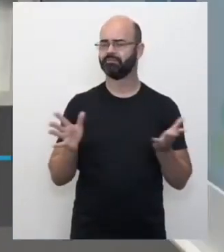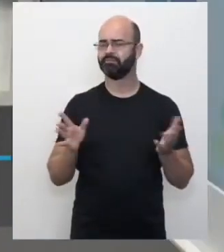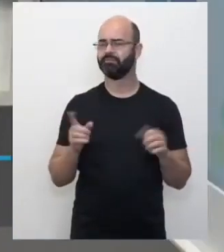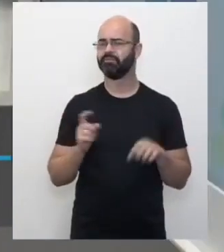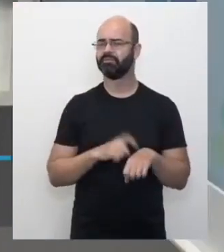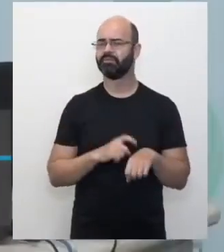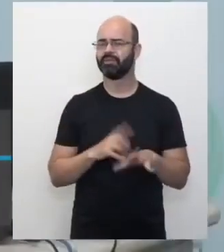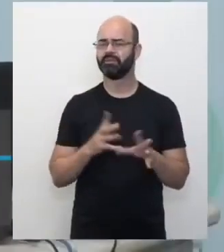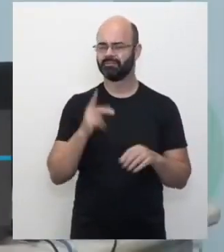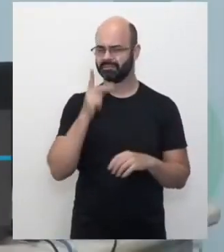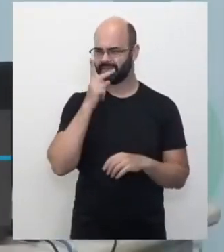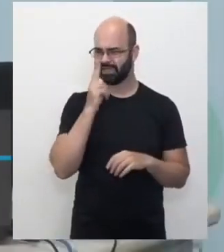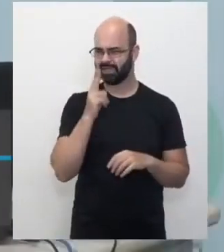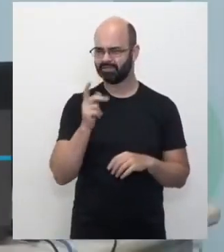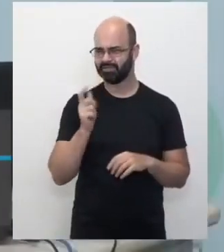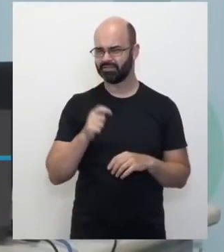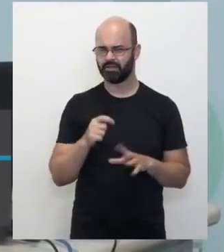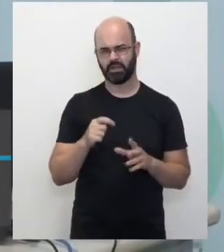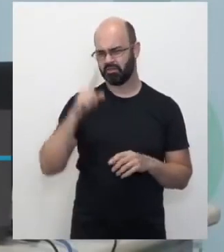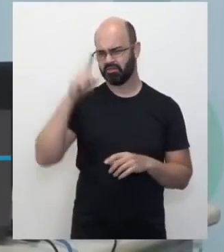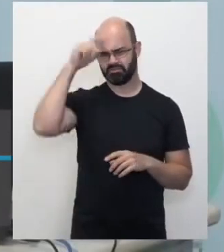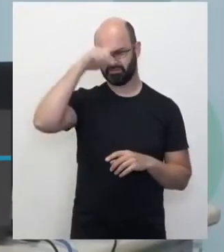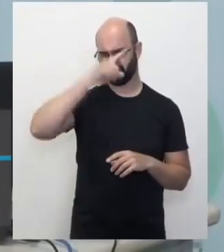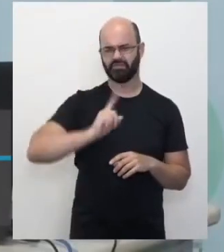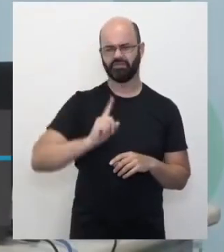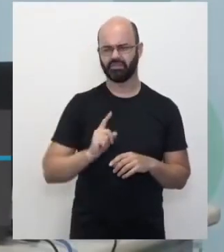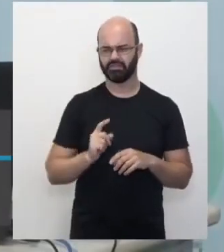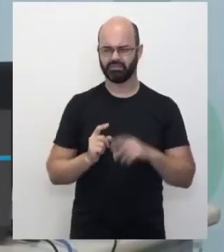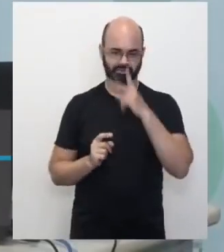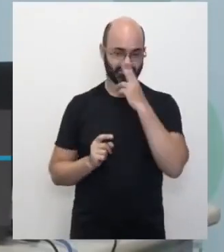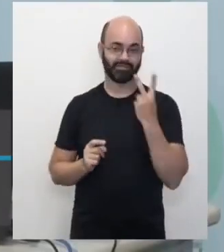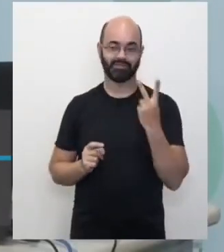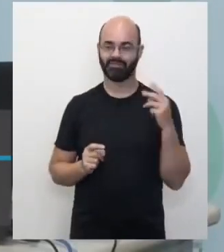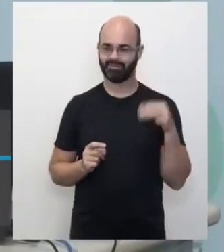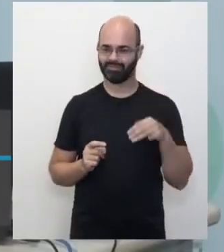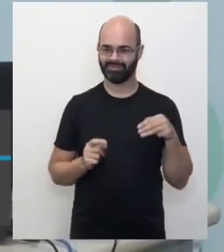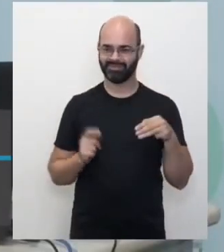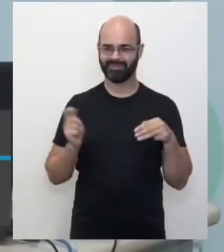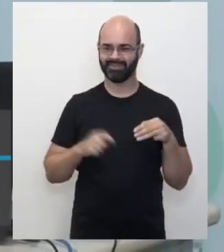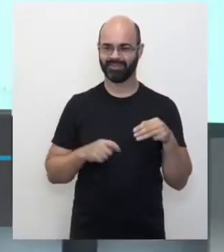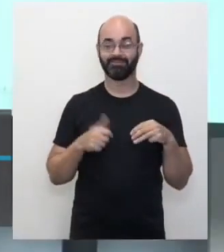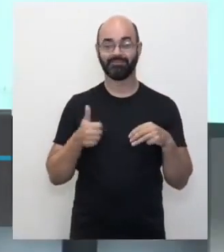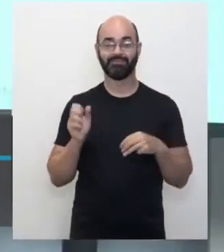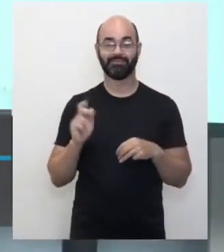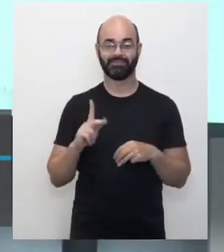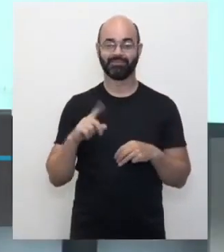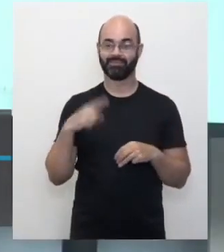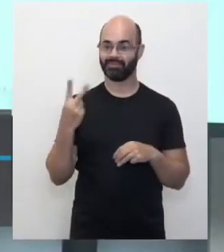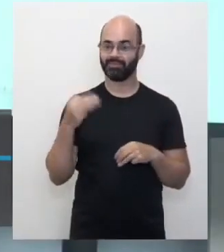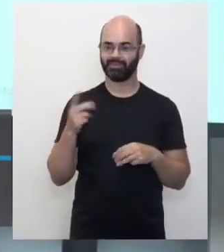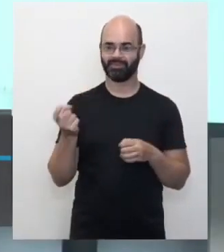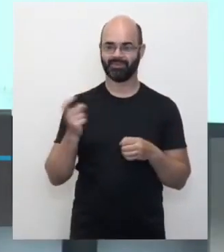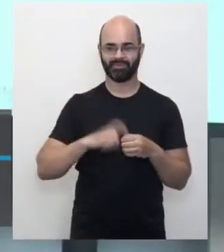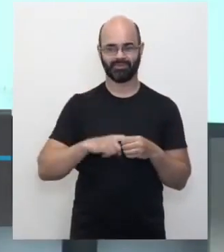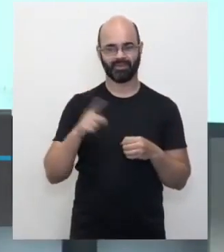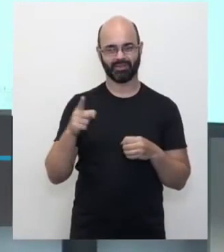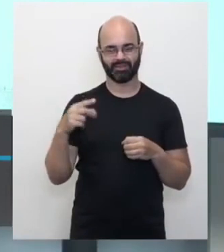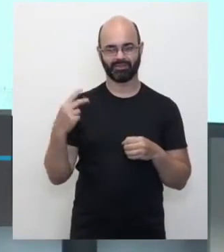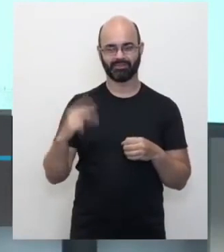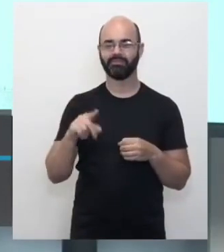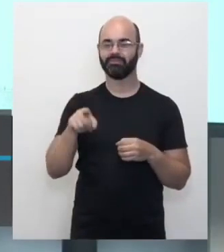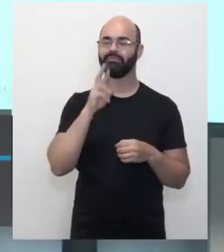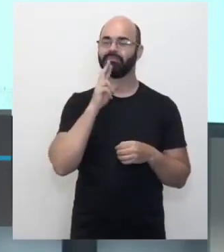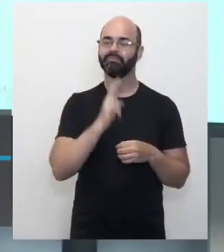atividade? Professora Roberta, não é tão difícil assim, né? Então, 2 minutinhos, hein? Ok, então voltamos em 2 minutos. Coloca lá qual